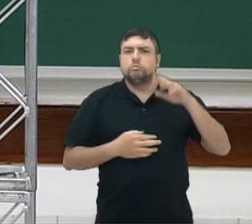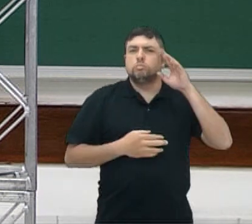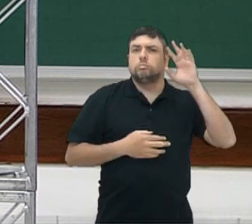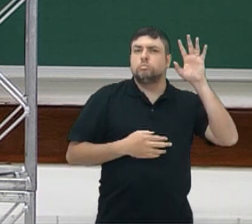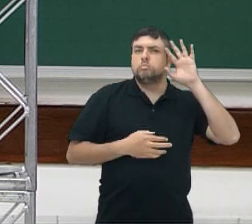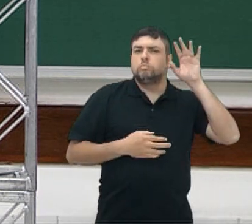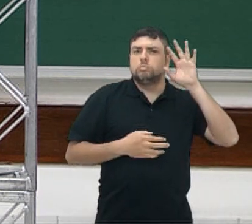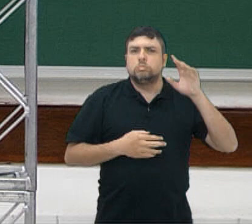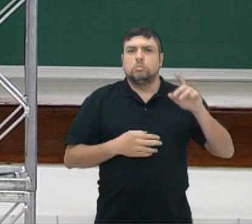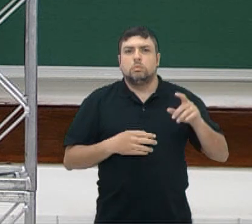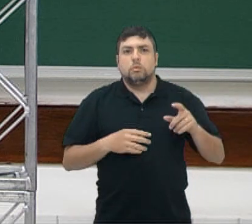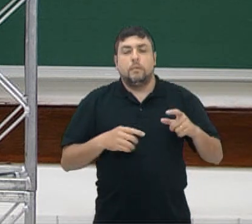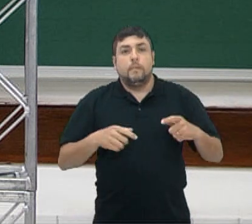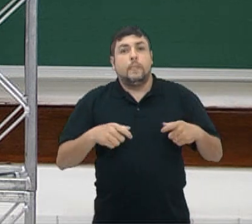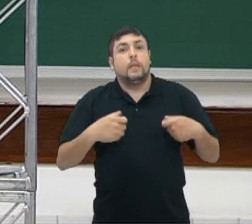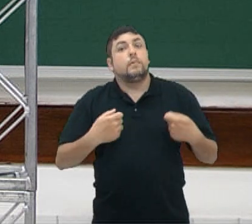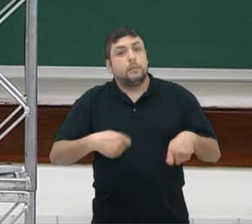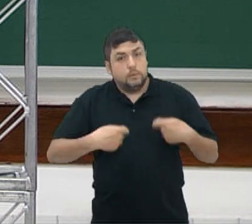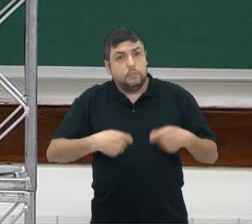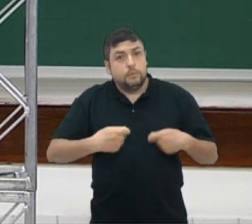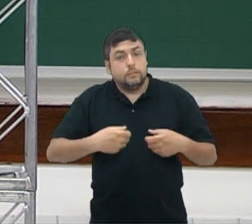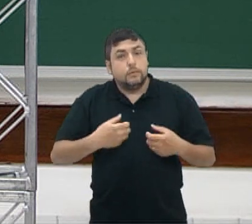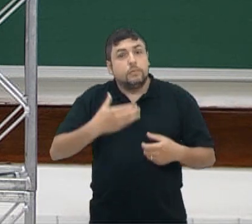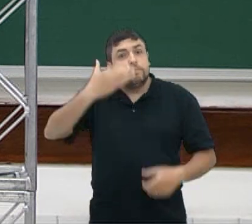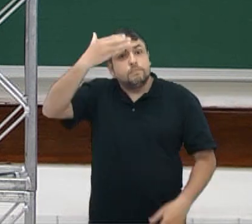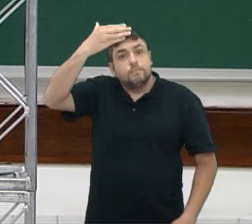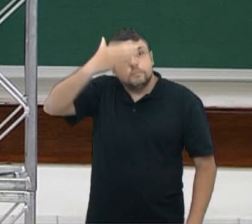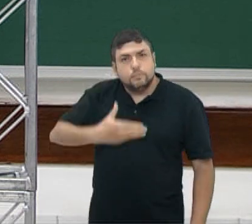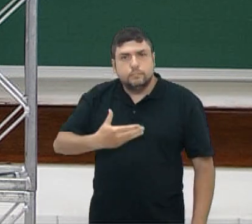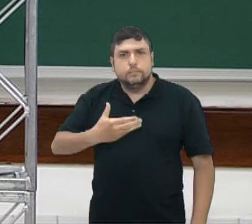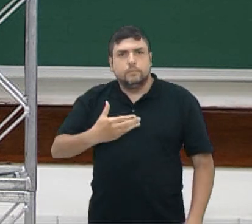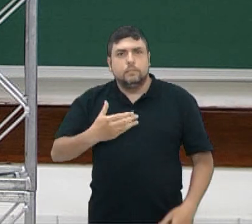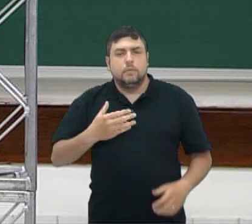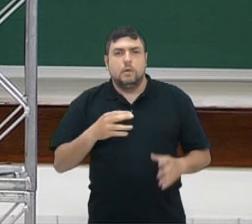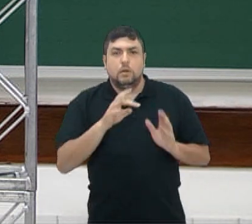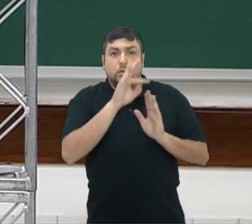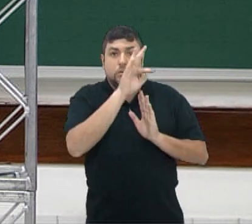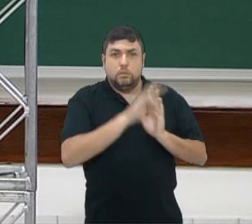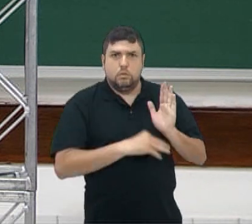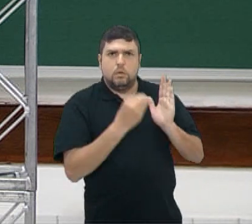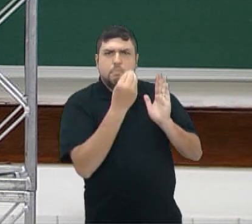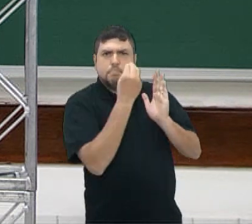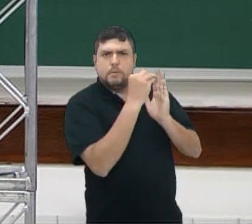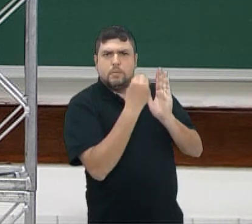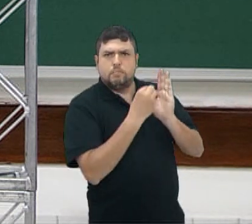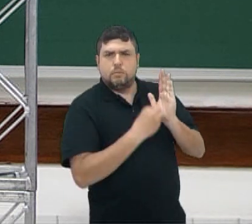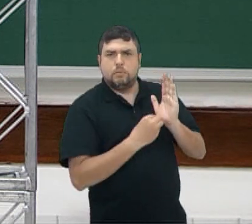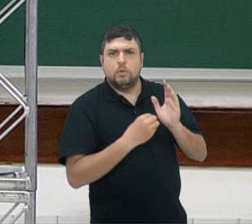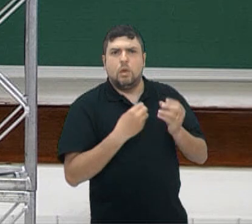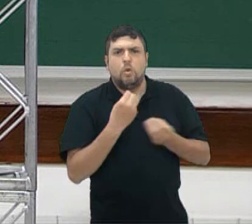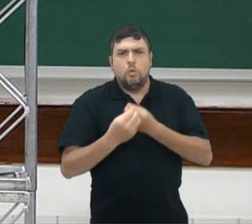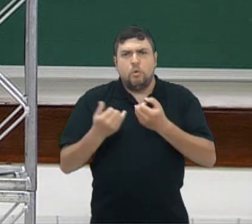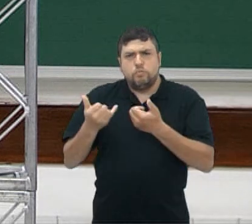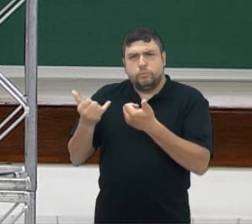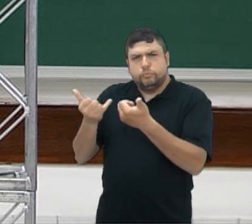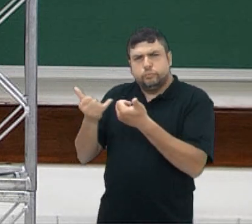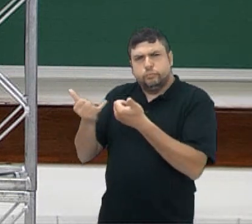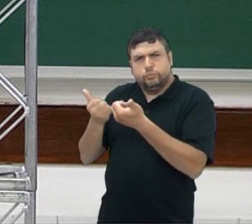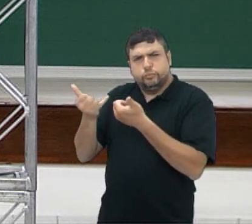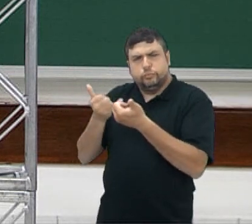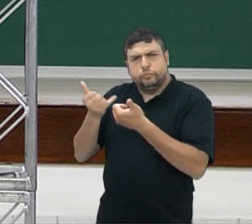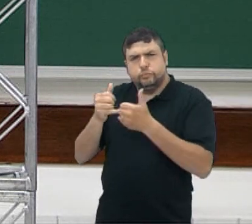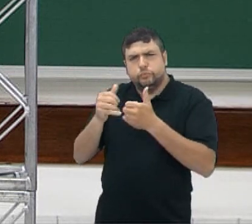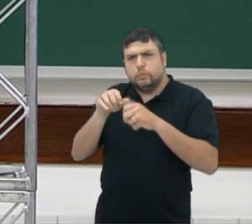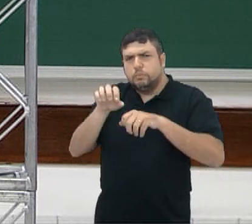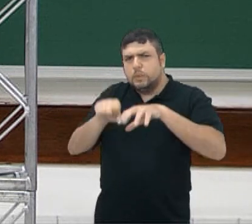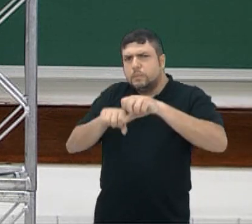precisa ter formas de comprovar isso e usar fatos, usar informações verdadeiras, que não simplesmente a sua